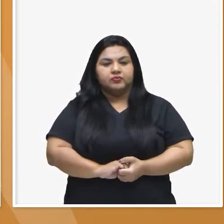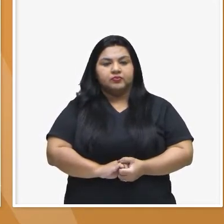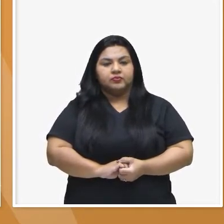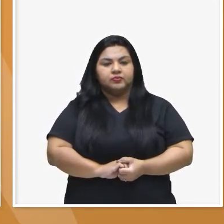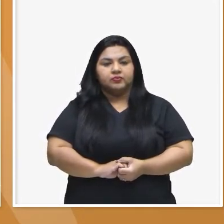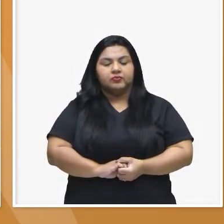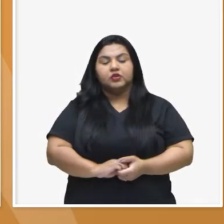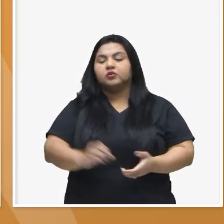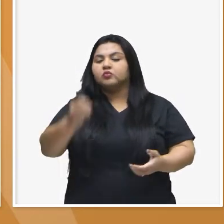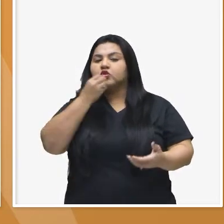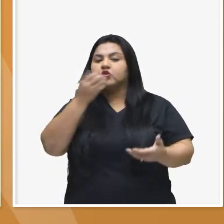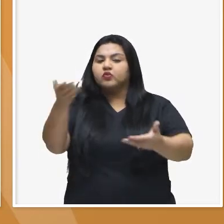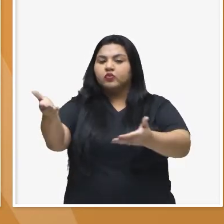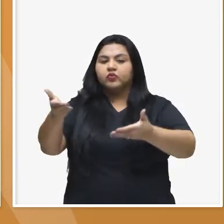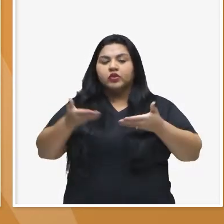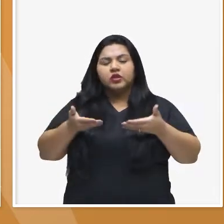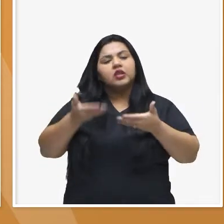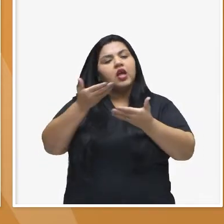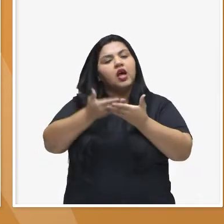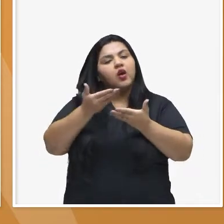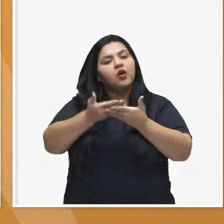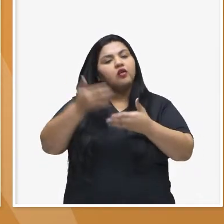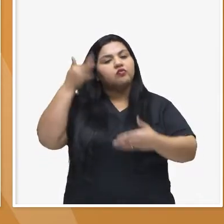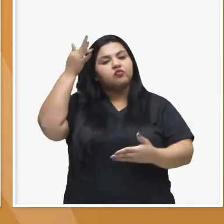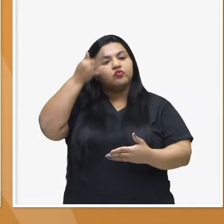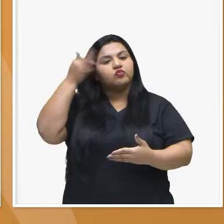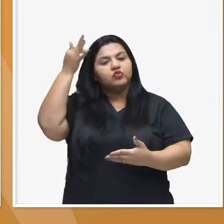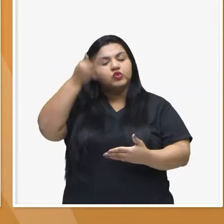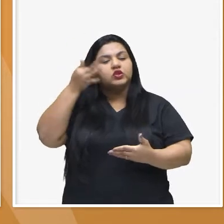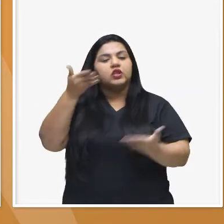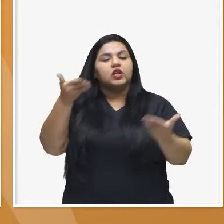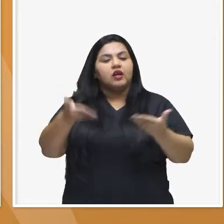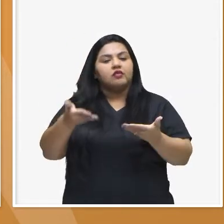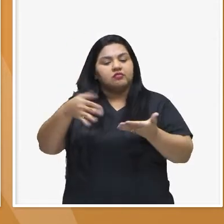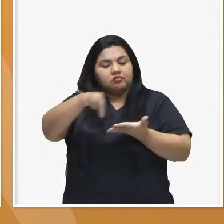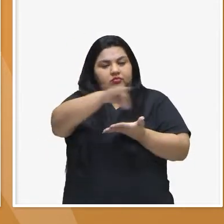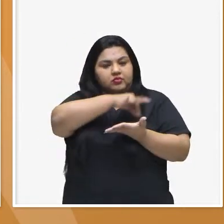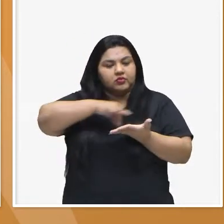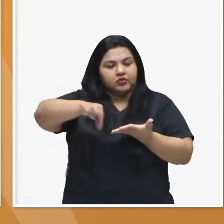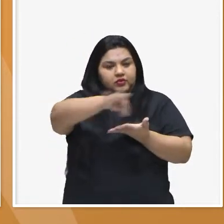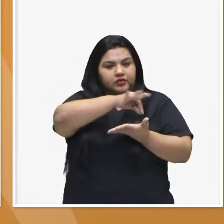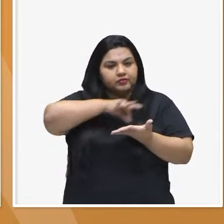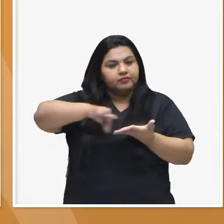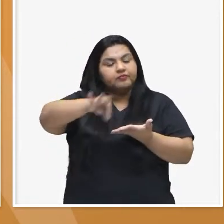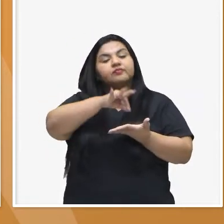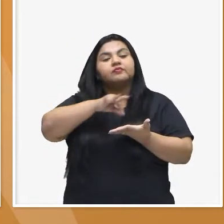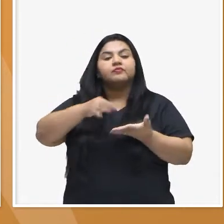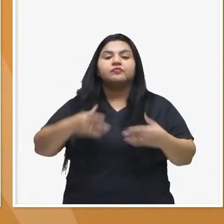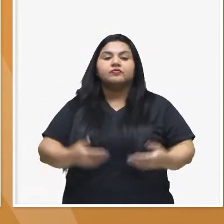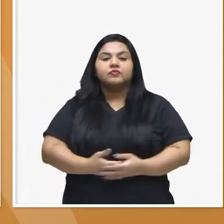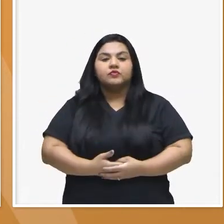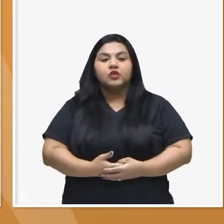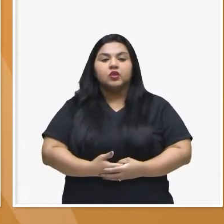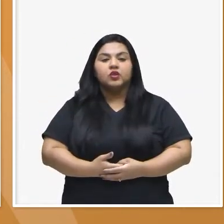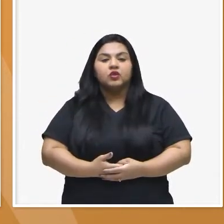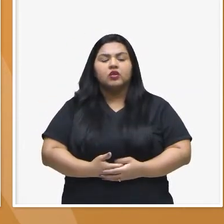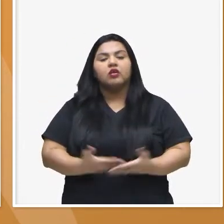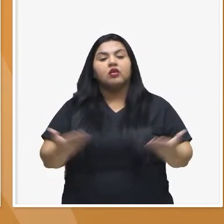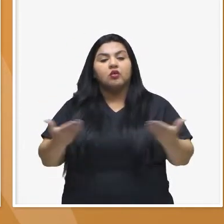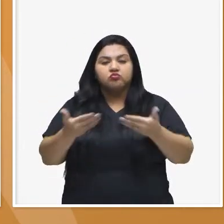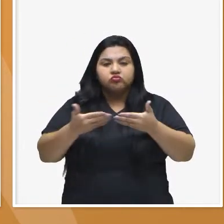Sejam bem-vindos a mais uma aula de filosofia aqui do Centro de Mídias de Educação do Amazonas. Nós estamos, então,